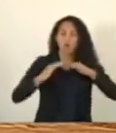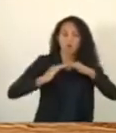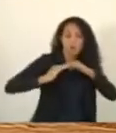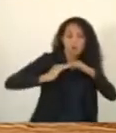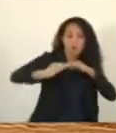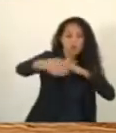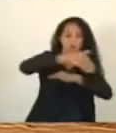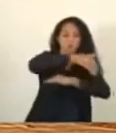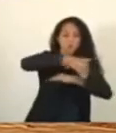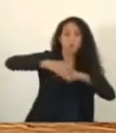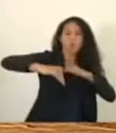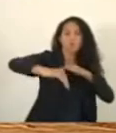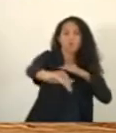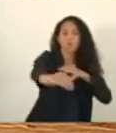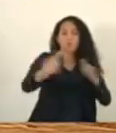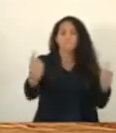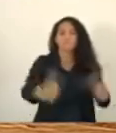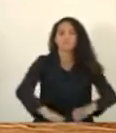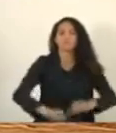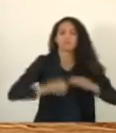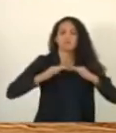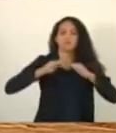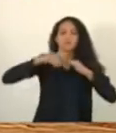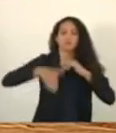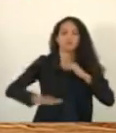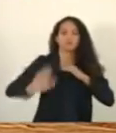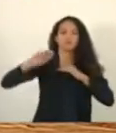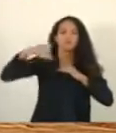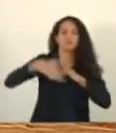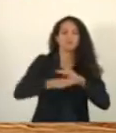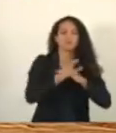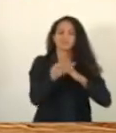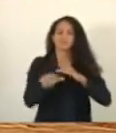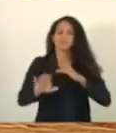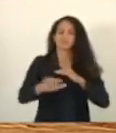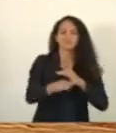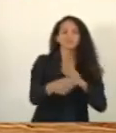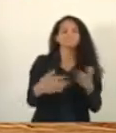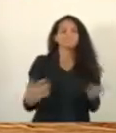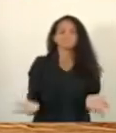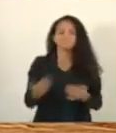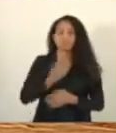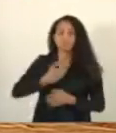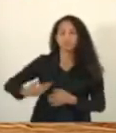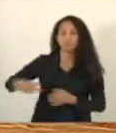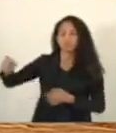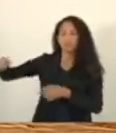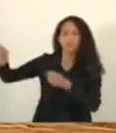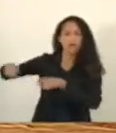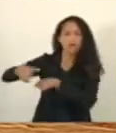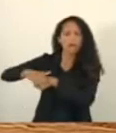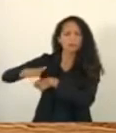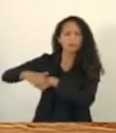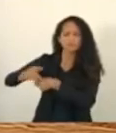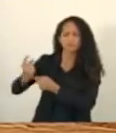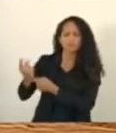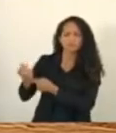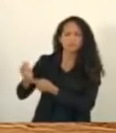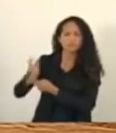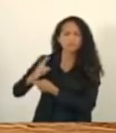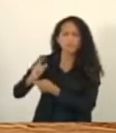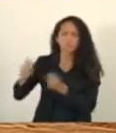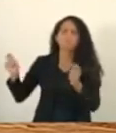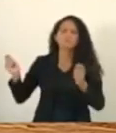aumentou ainda mais a quantidade de buraco. Então, primordial, o governo tem condições de fazer isso.